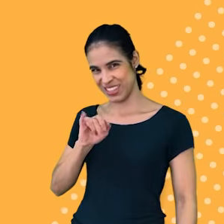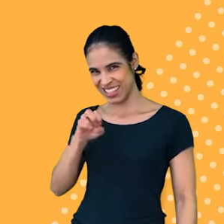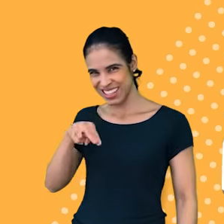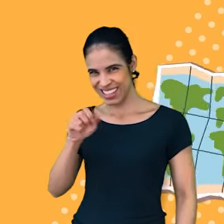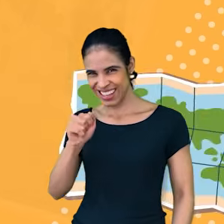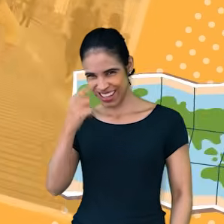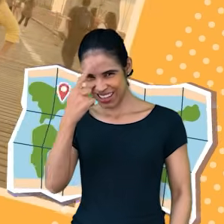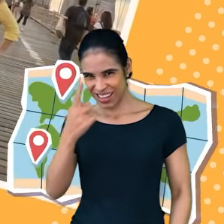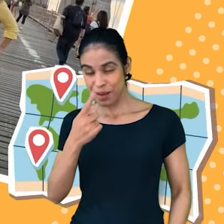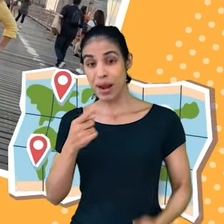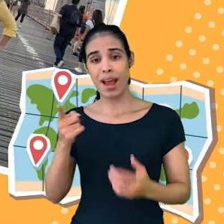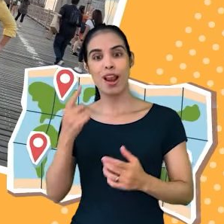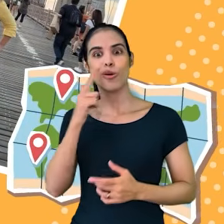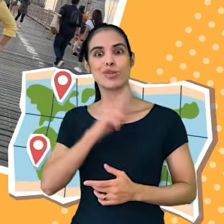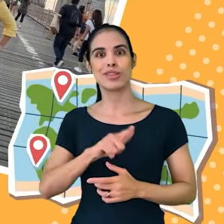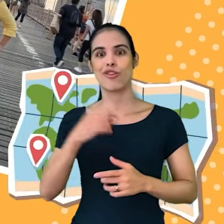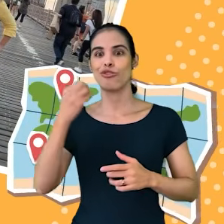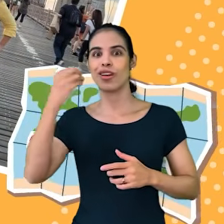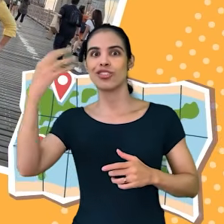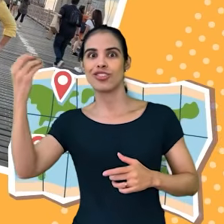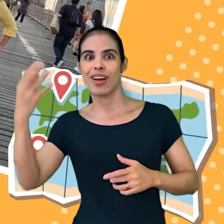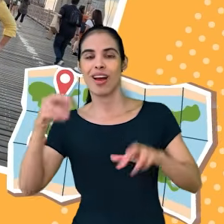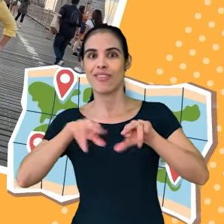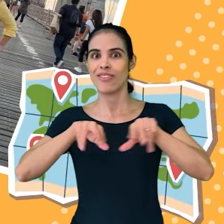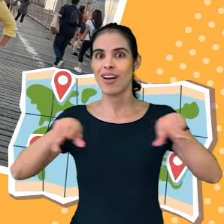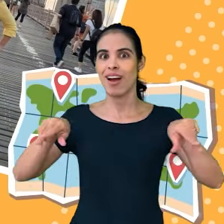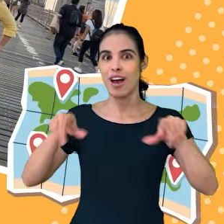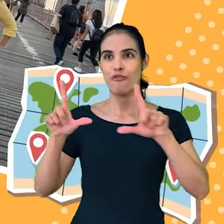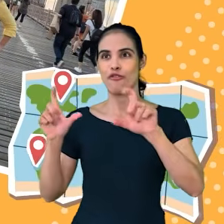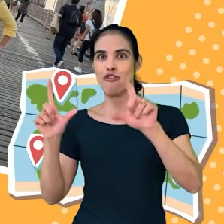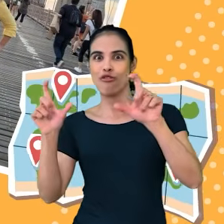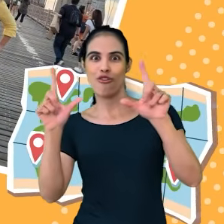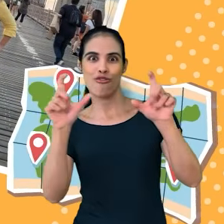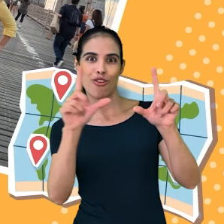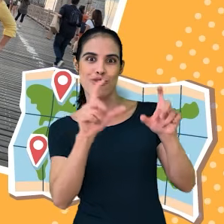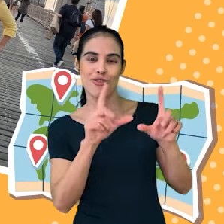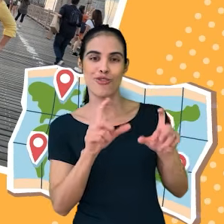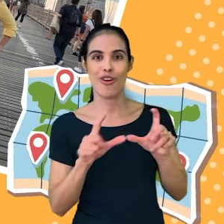Divina usufruir dezenas de férias. Por isso, ela